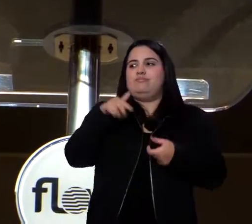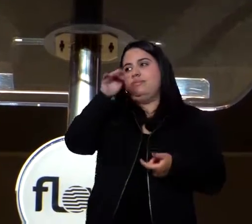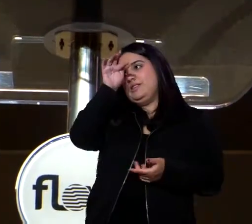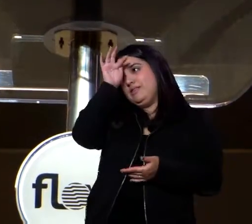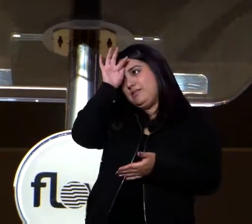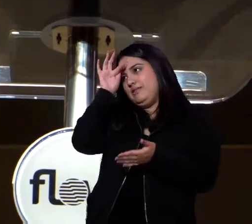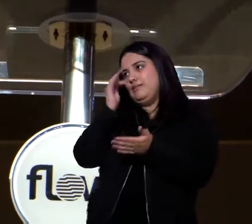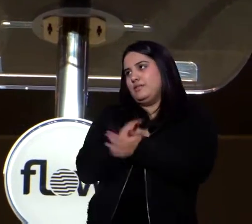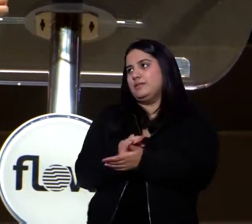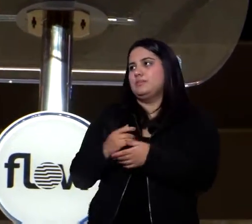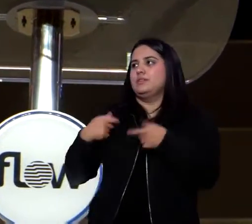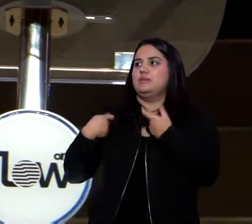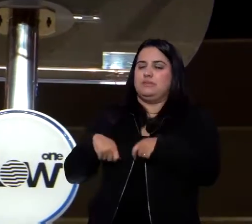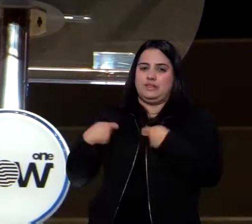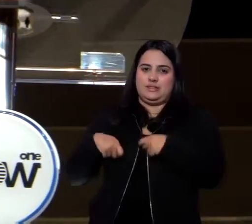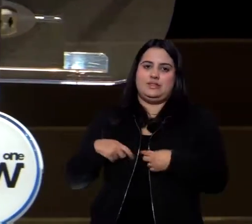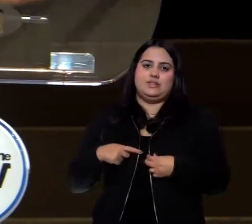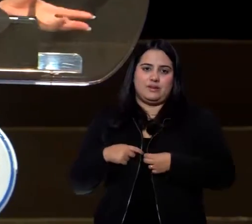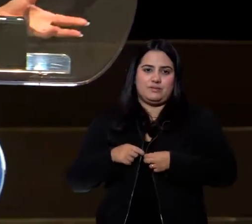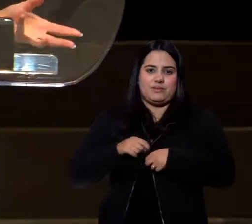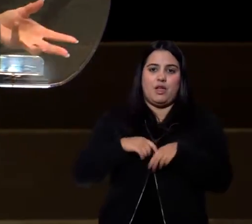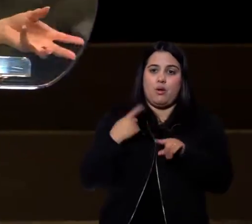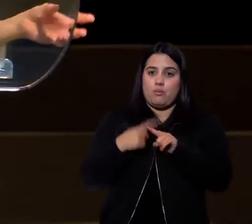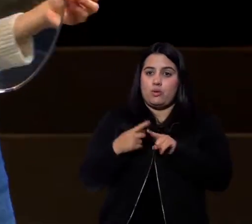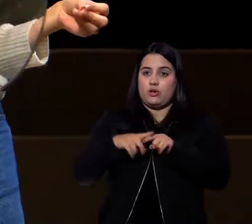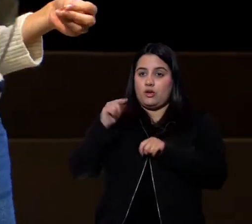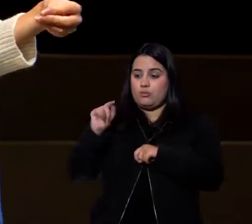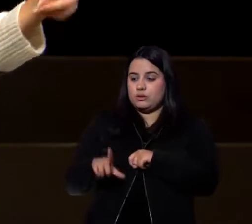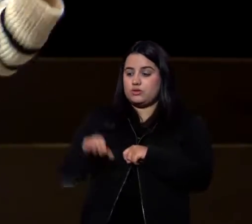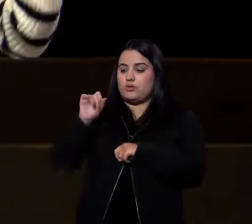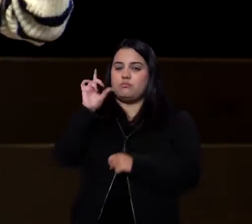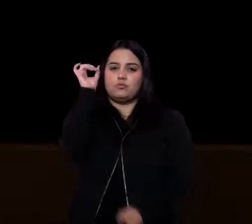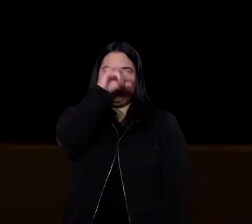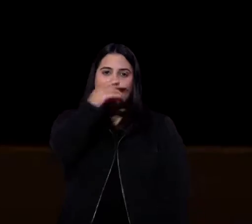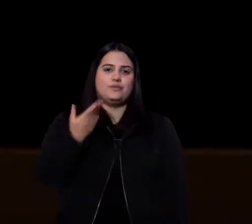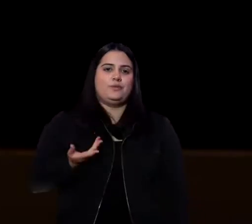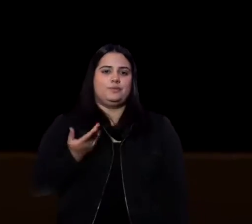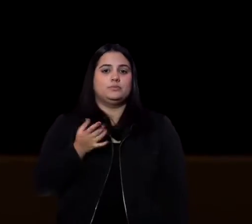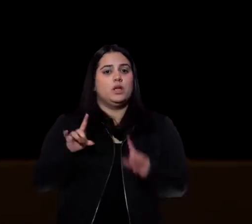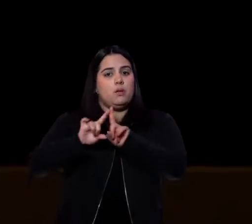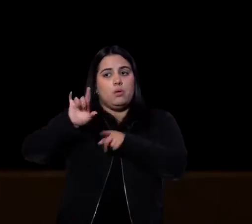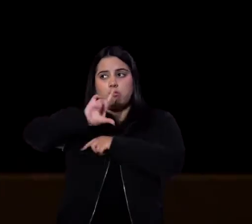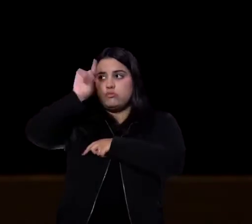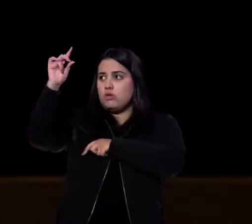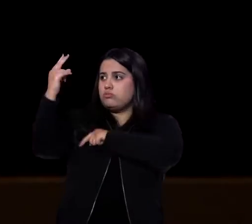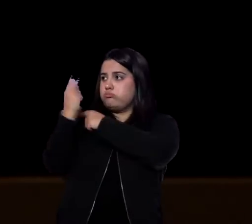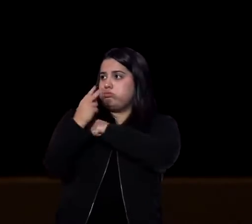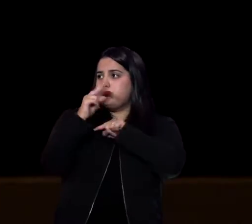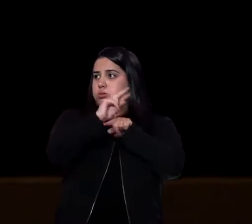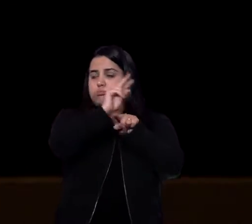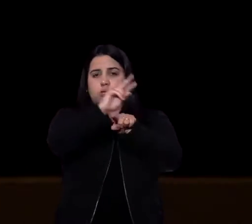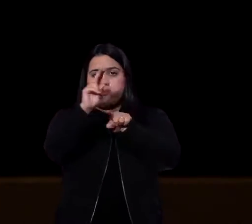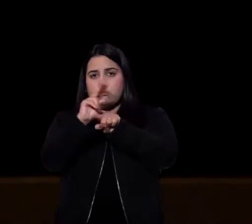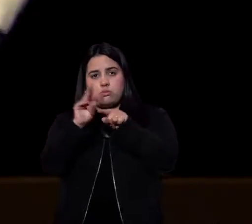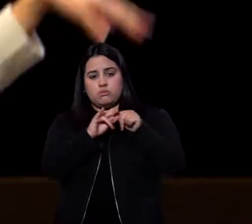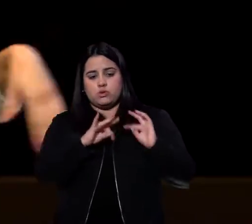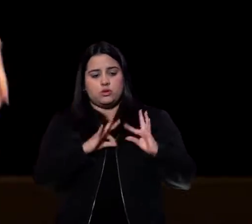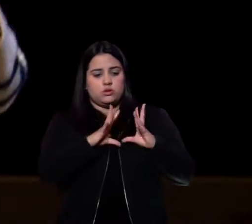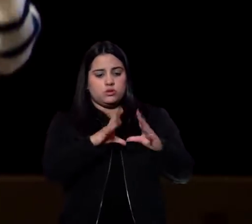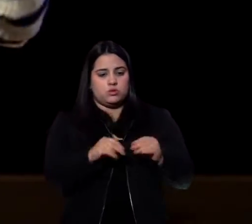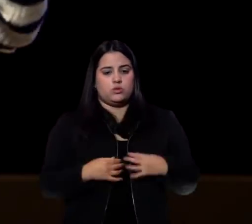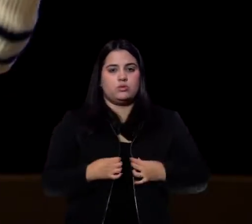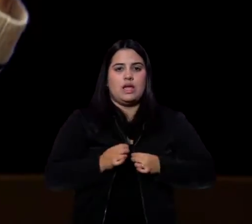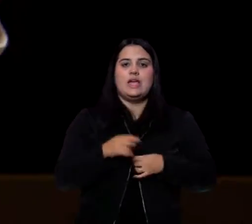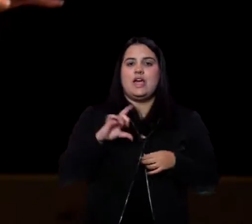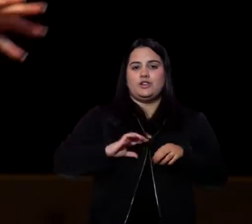porque era uma decisão difícil que eu tinha que tomar, mas Deus cuidou de todas as coisas. E aí estava rolando pandemia, estava